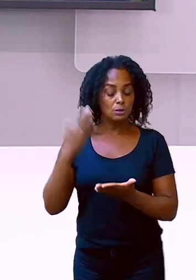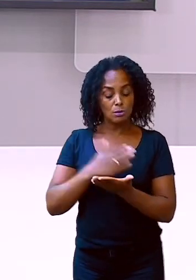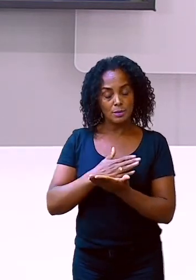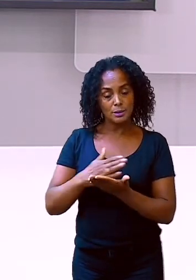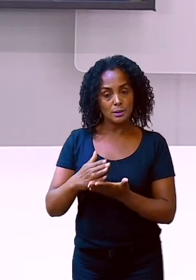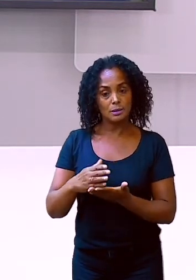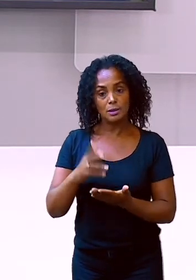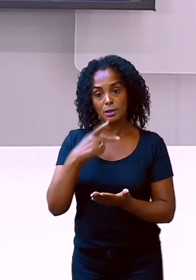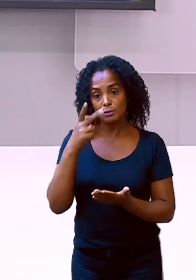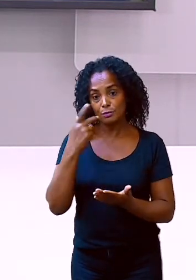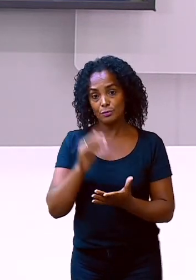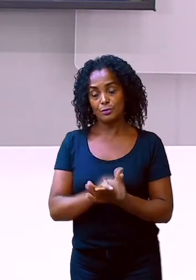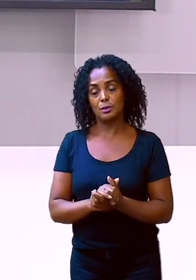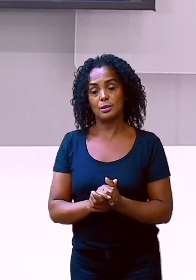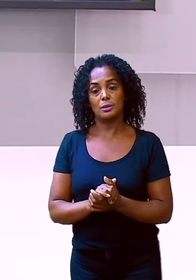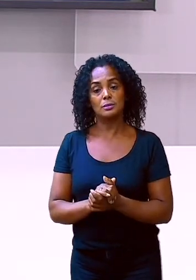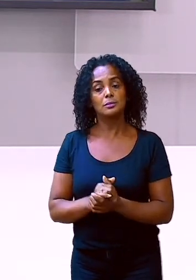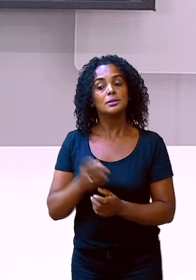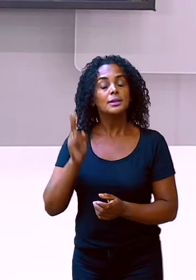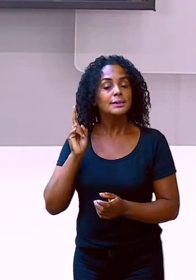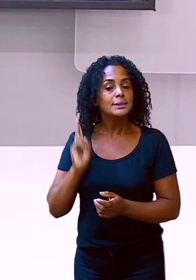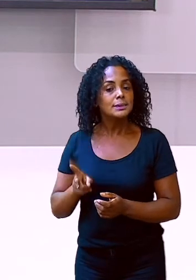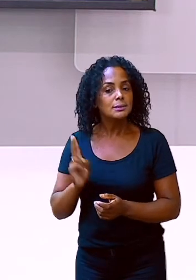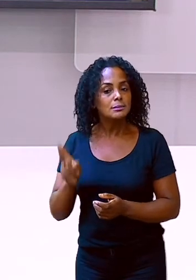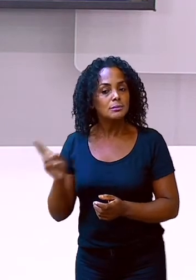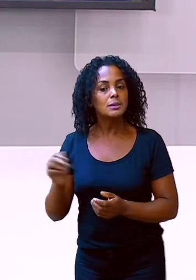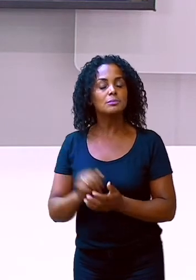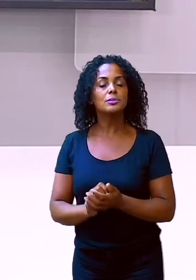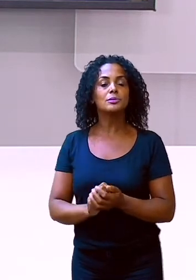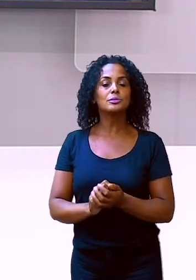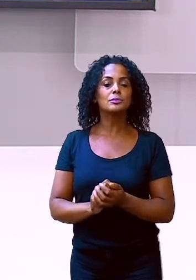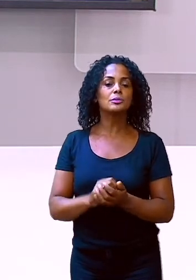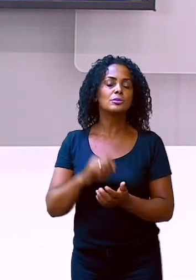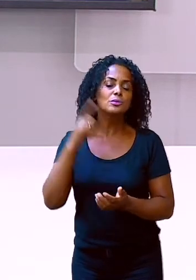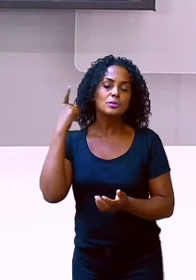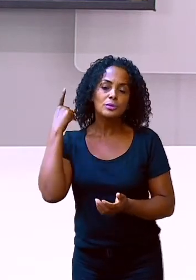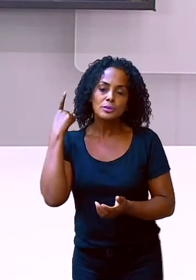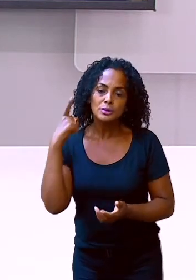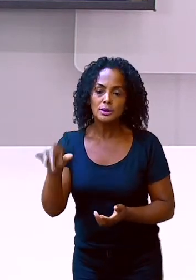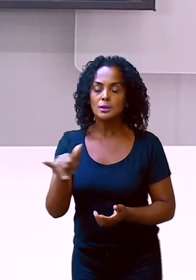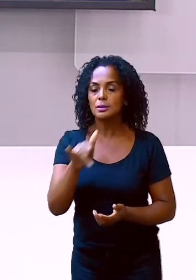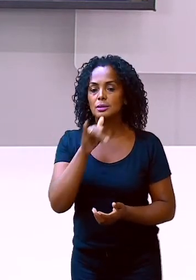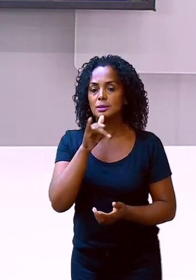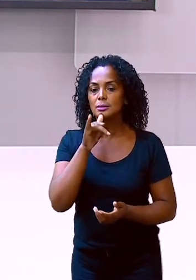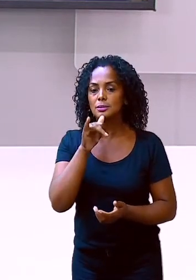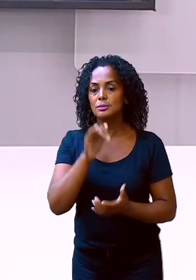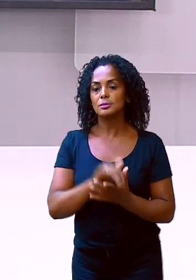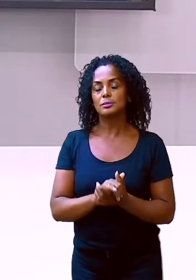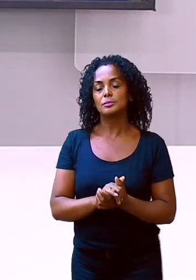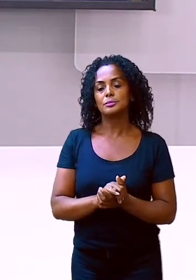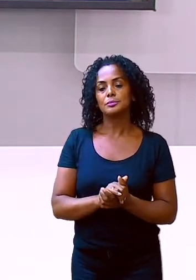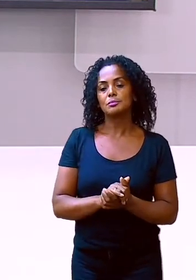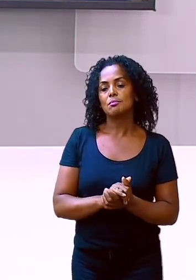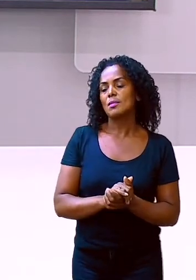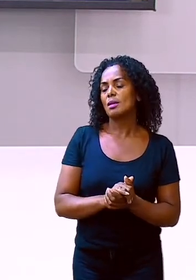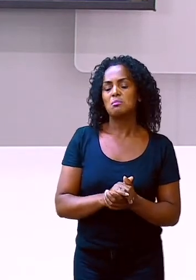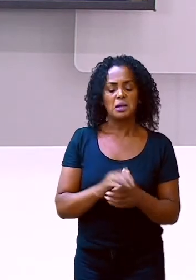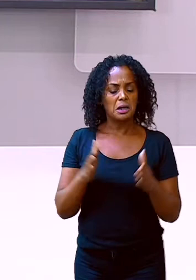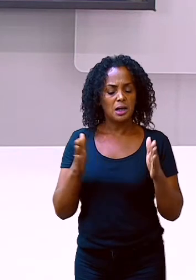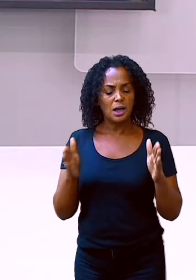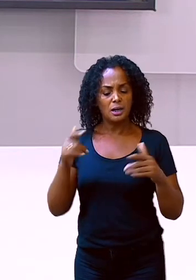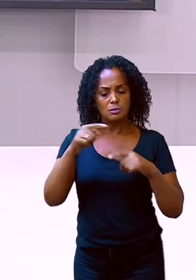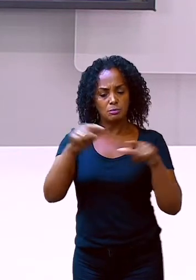confeccionar. Sempre que vocês conseguirem, por exemplo, uma caixa de sapato com o vizinho ou no